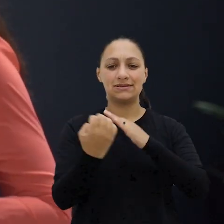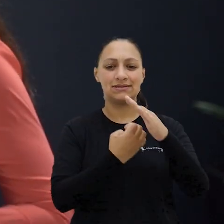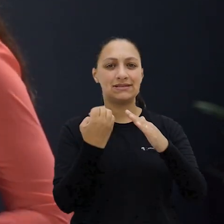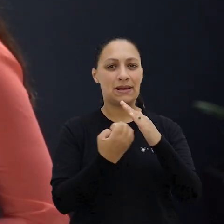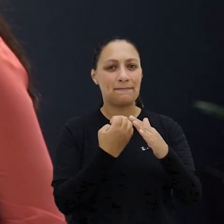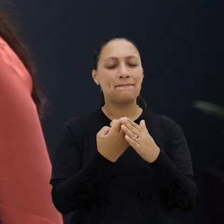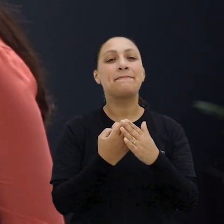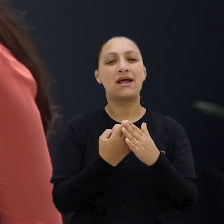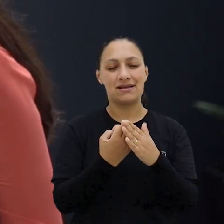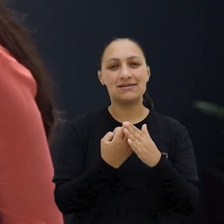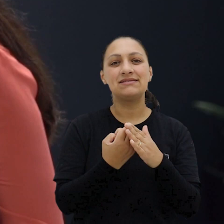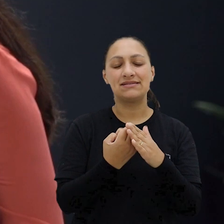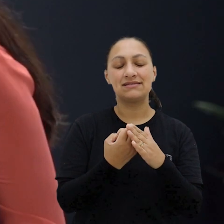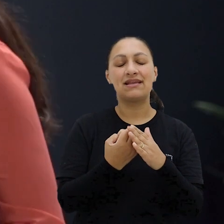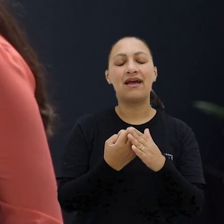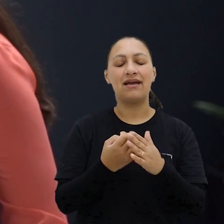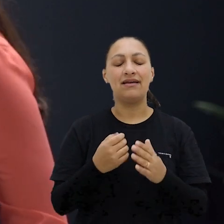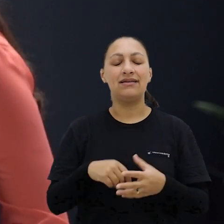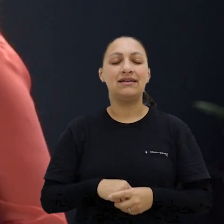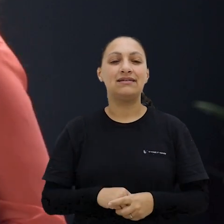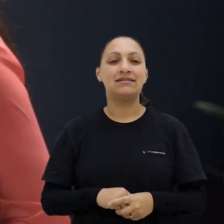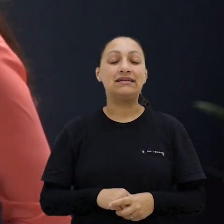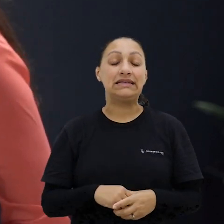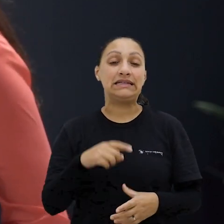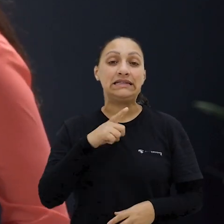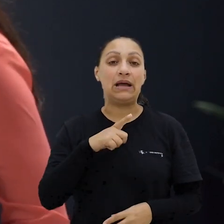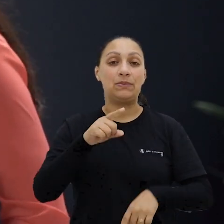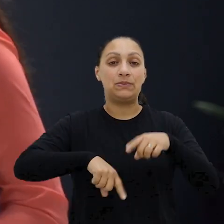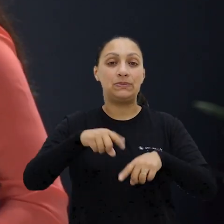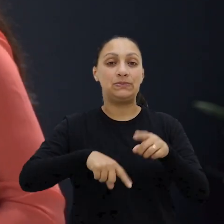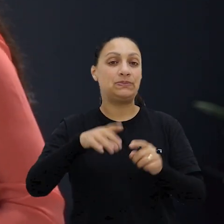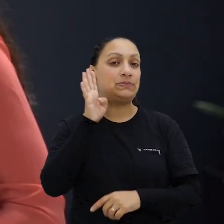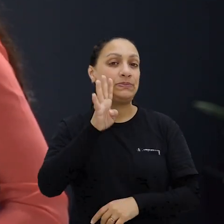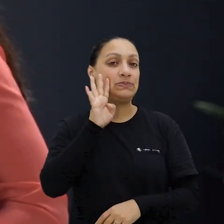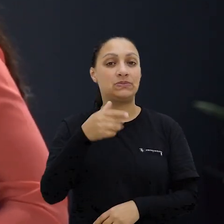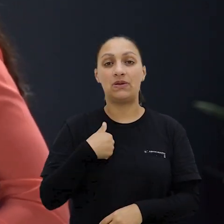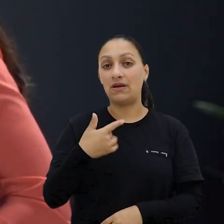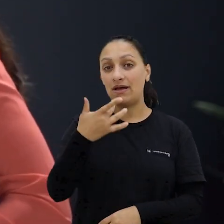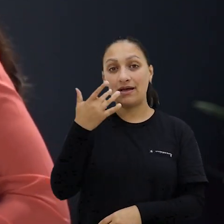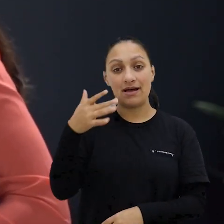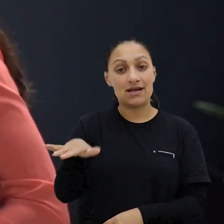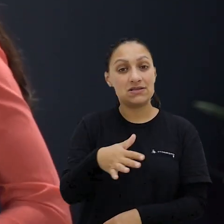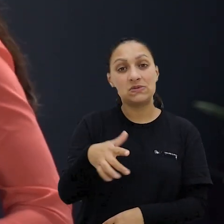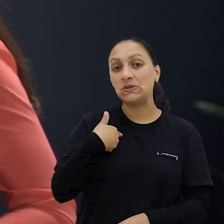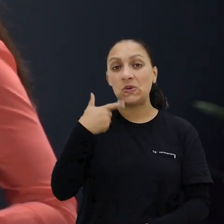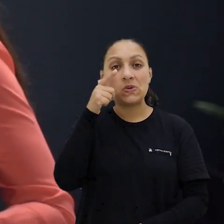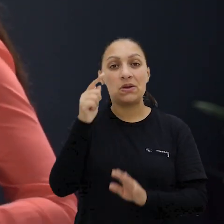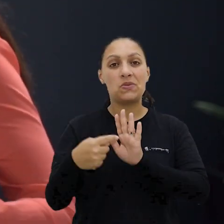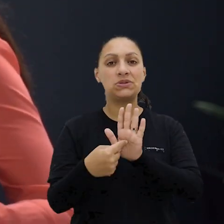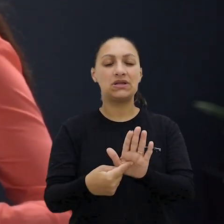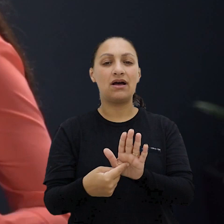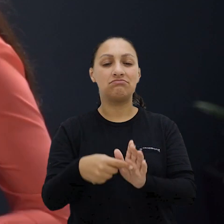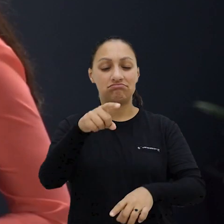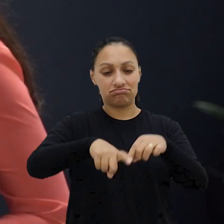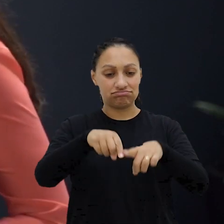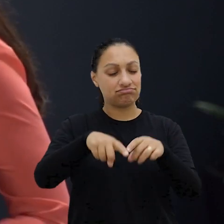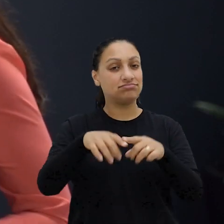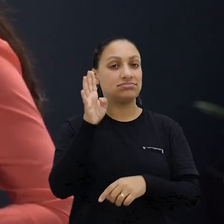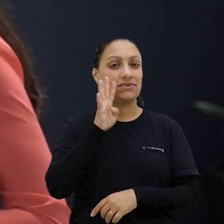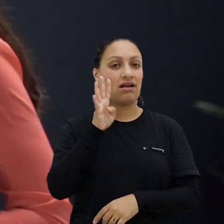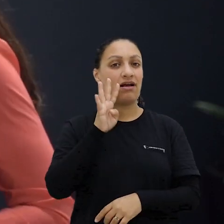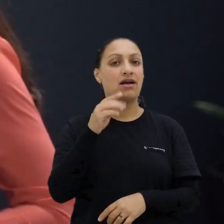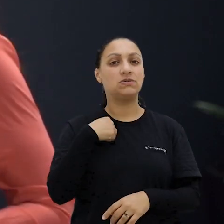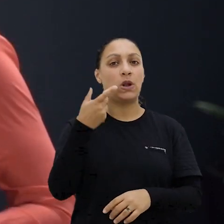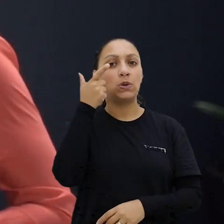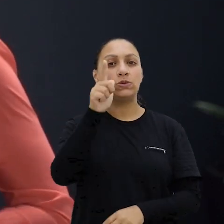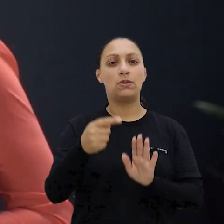eu ia dizer foda, aqui que fazem produtos muito legais que às vezes a gente não consegue se mostrar, né? Então esses produtos são legais